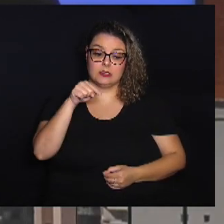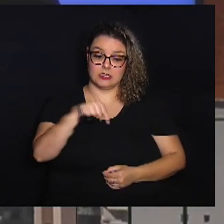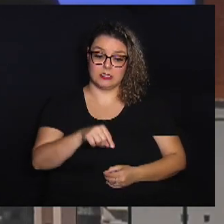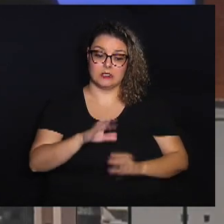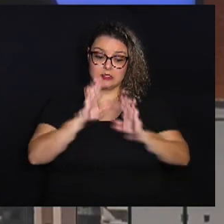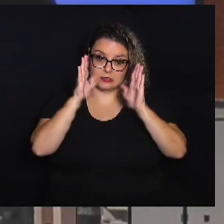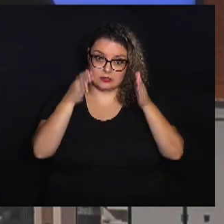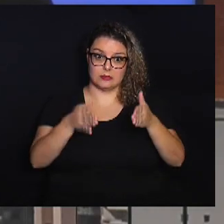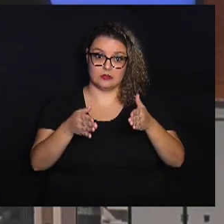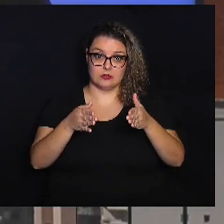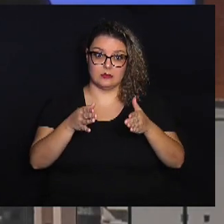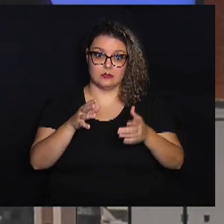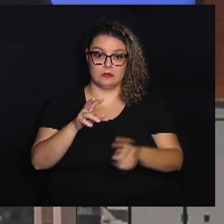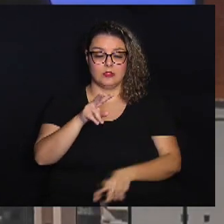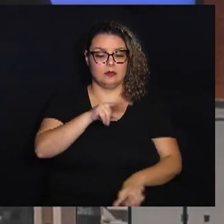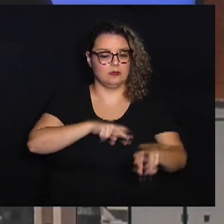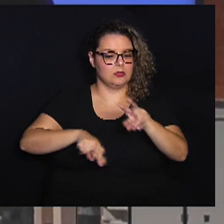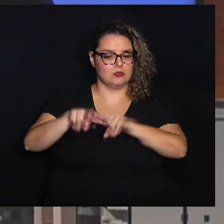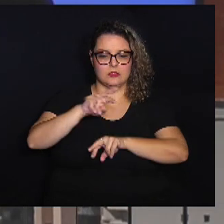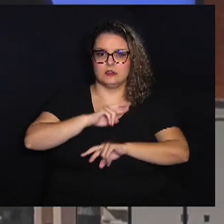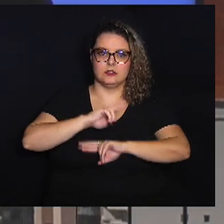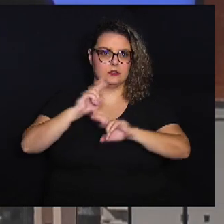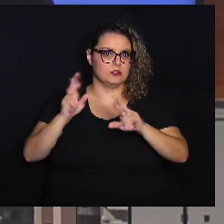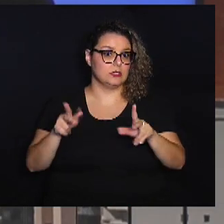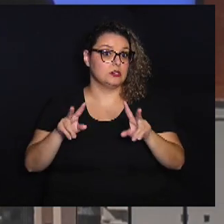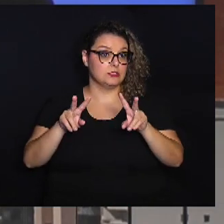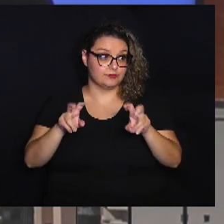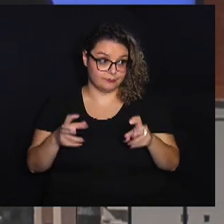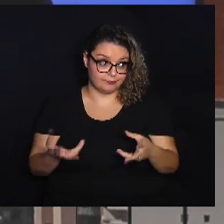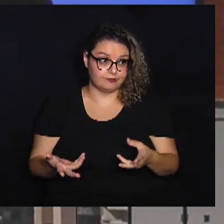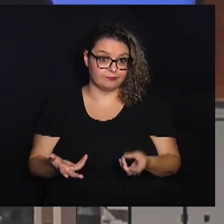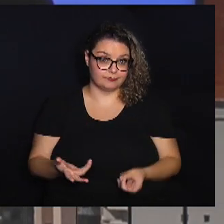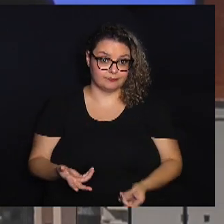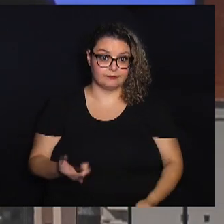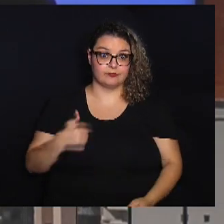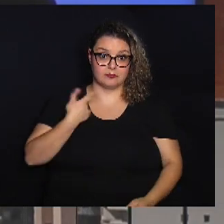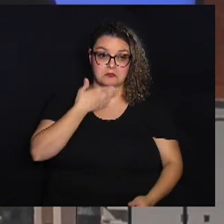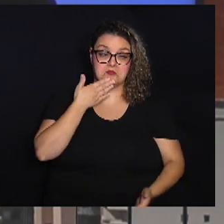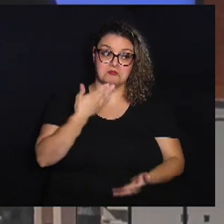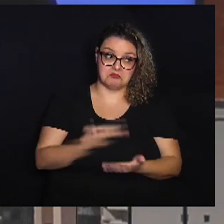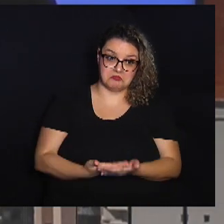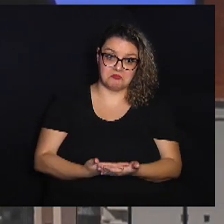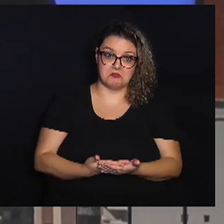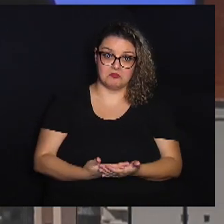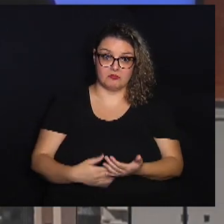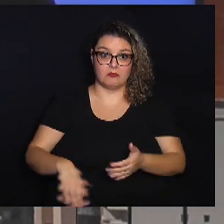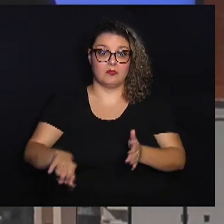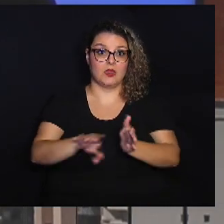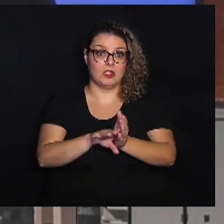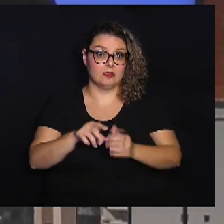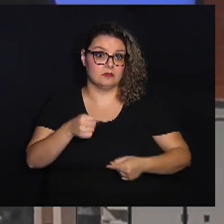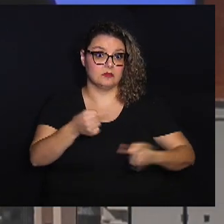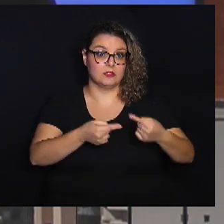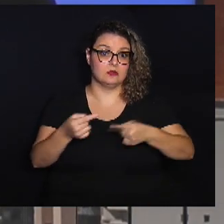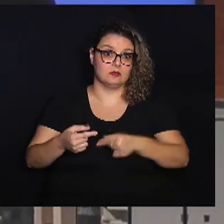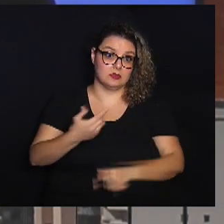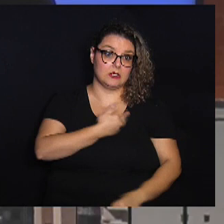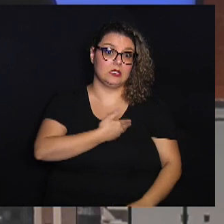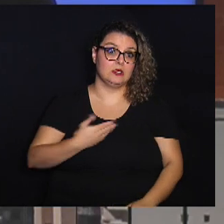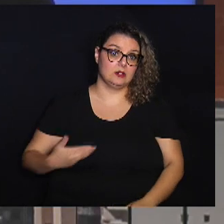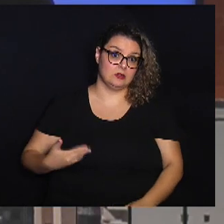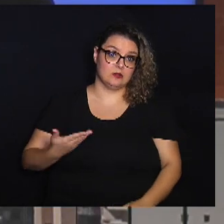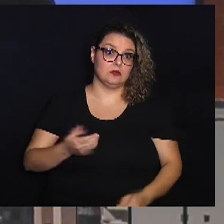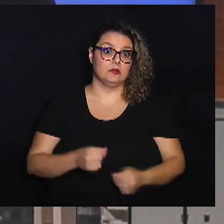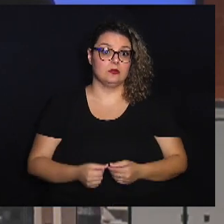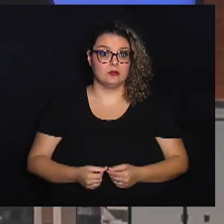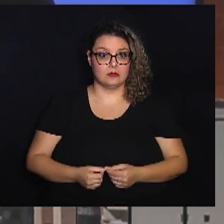uma outra direção e ainda um tema tão, assim, a gente fica até surpreso, né, que isso venha para uma discussão pública, né?